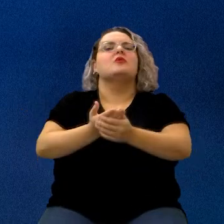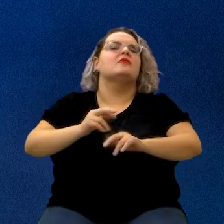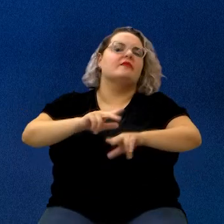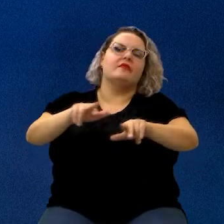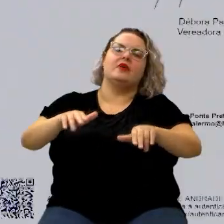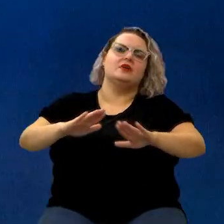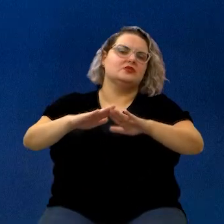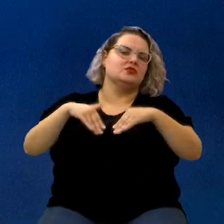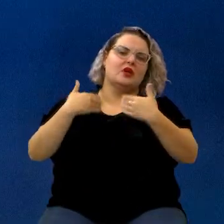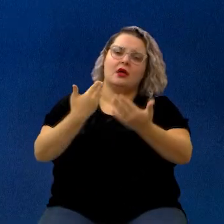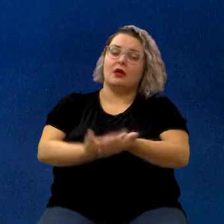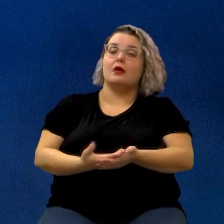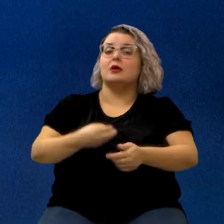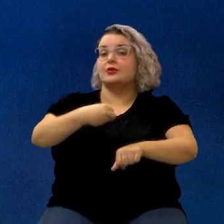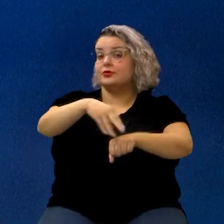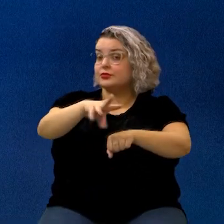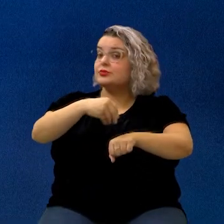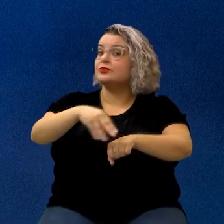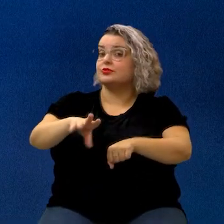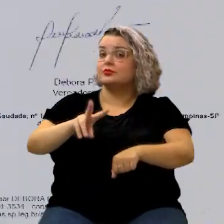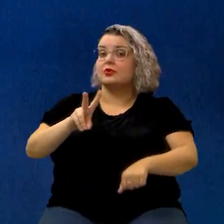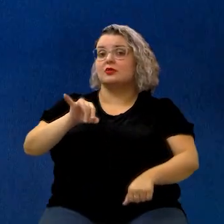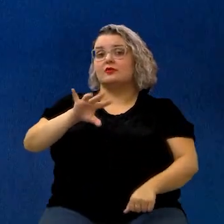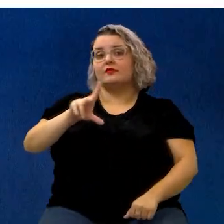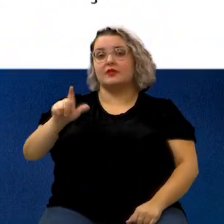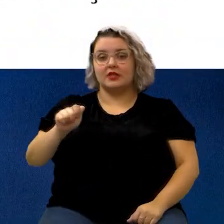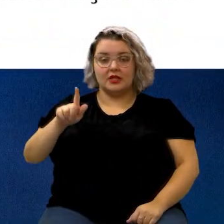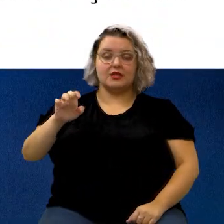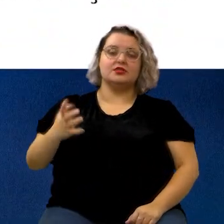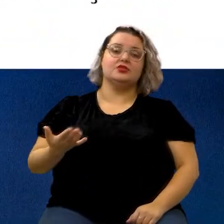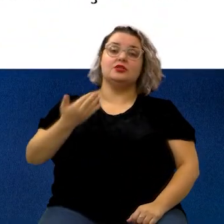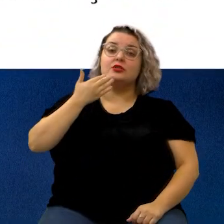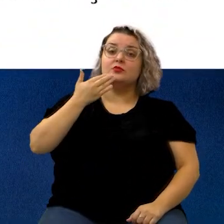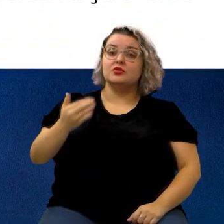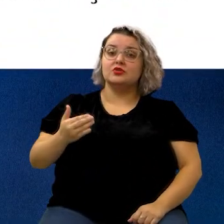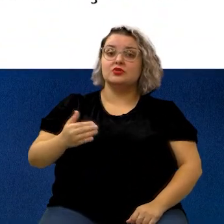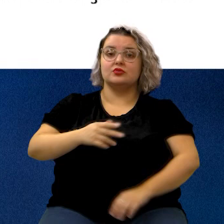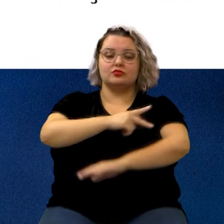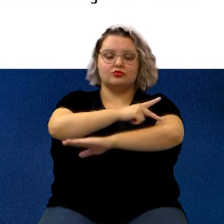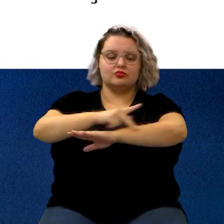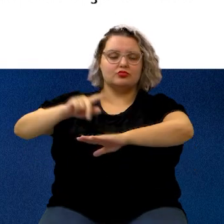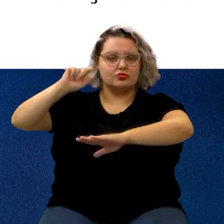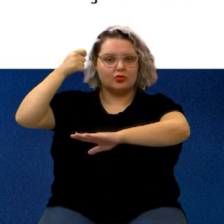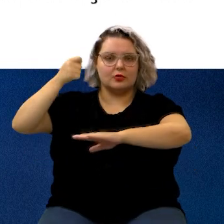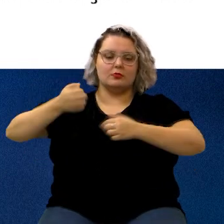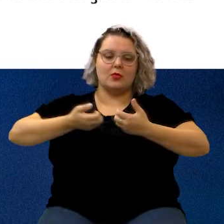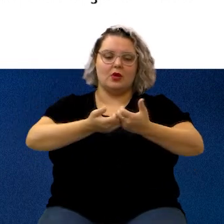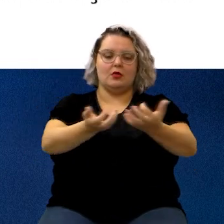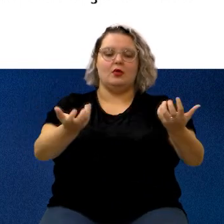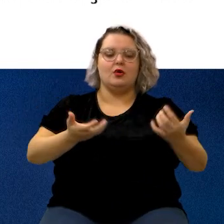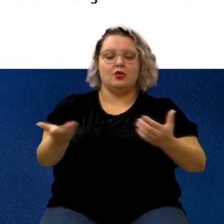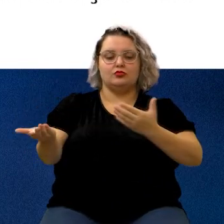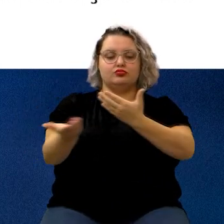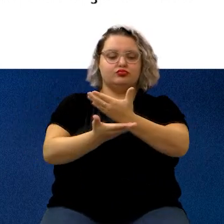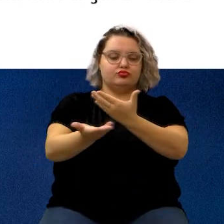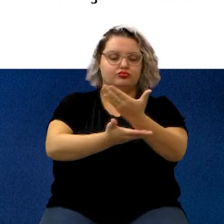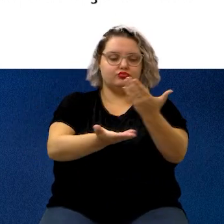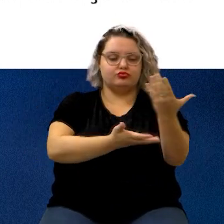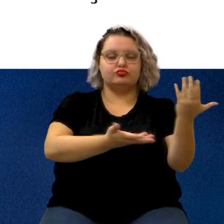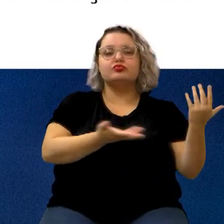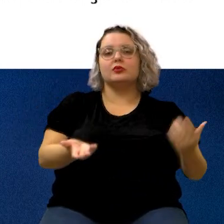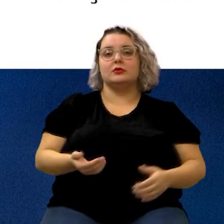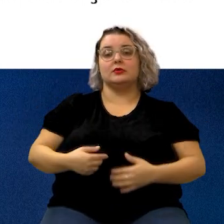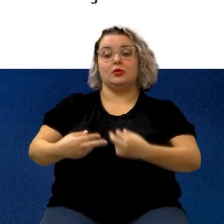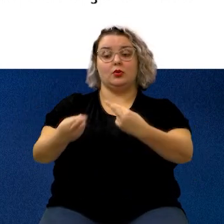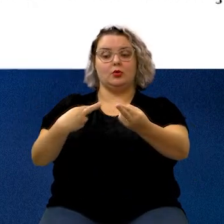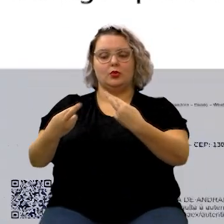diversos requerimentos e indicações para o Village solicitou a captação limpeza de todas as ruas do bairro das laterais da